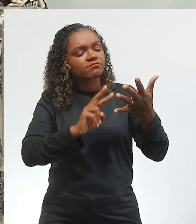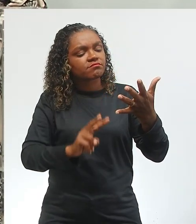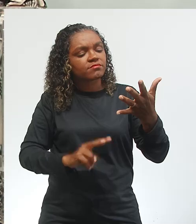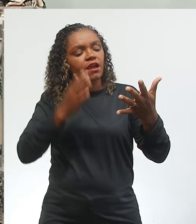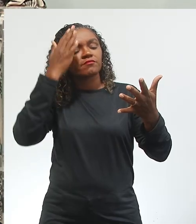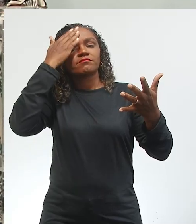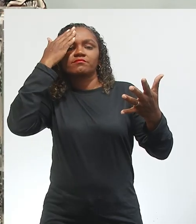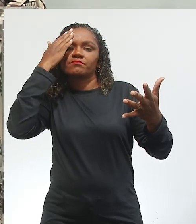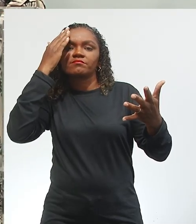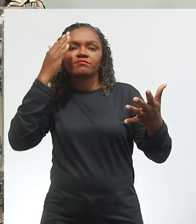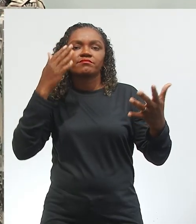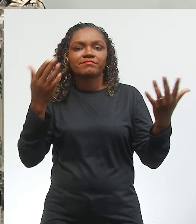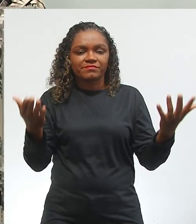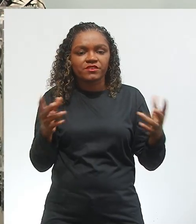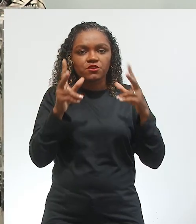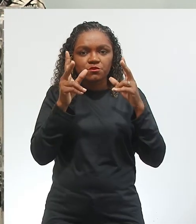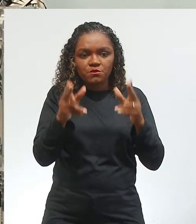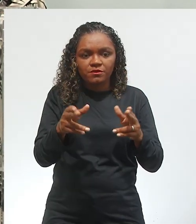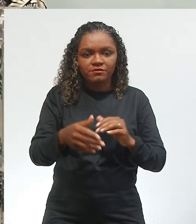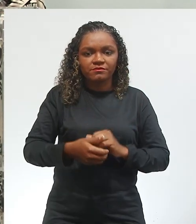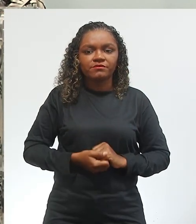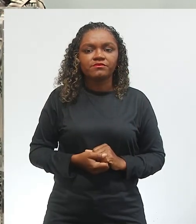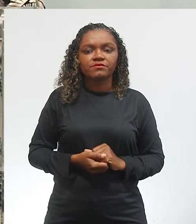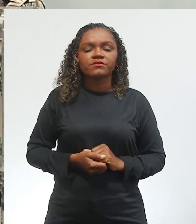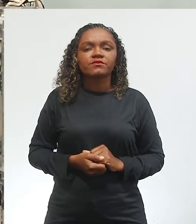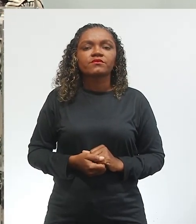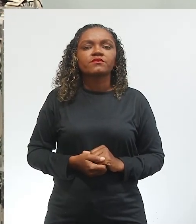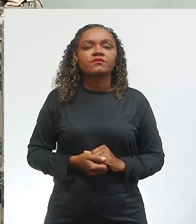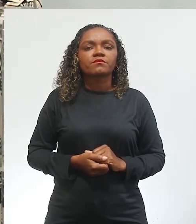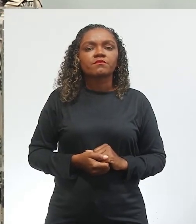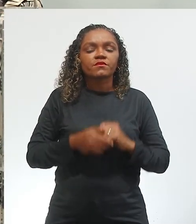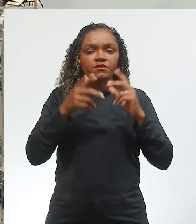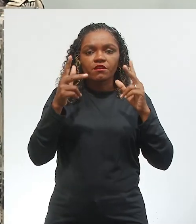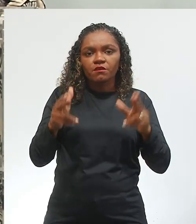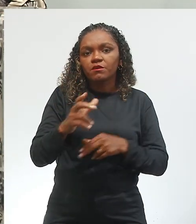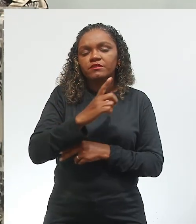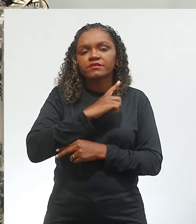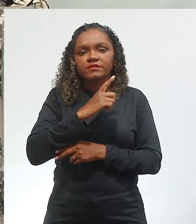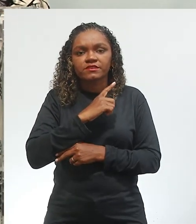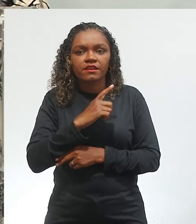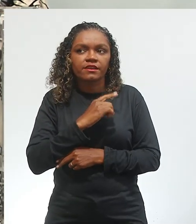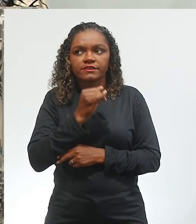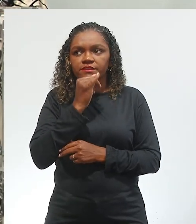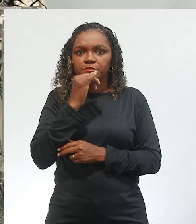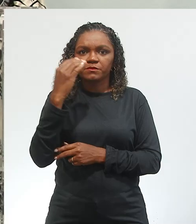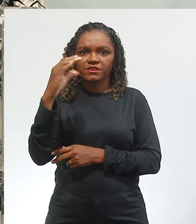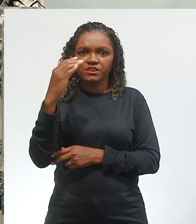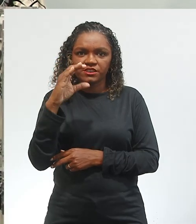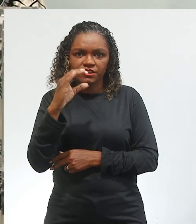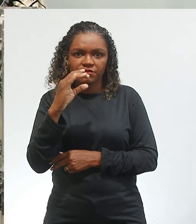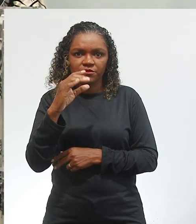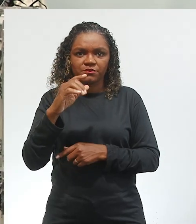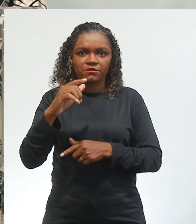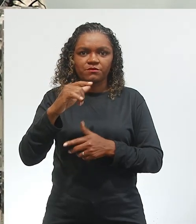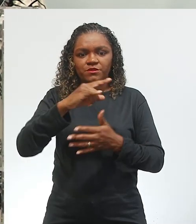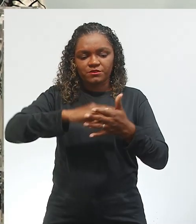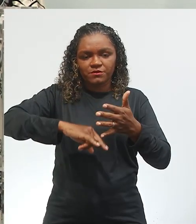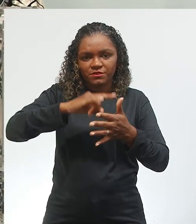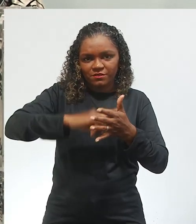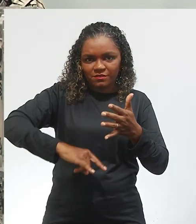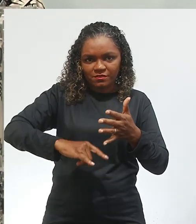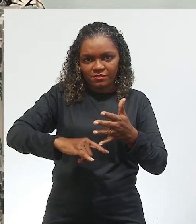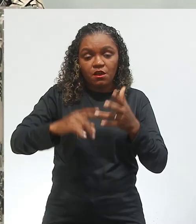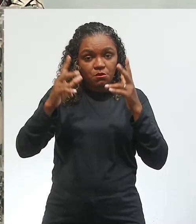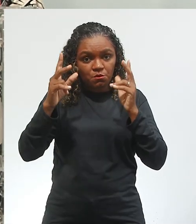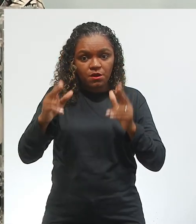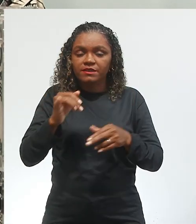estar pronto, você escreve o sumário executivo. Assim como a gente tem nos trabalhos científicos aquele resumo, né,